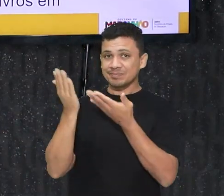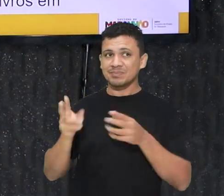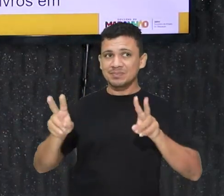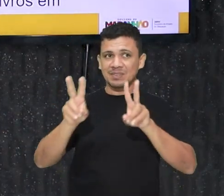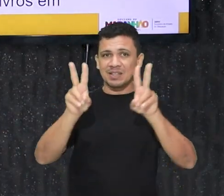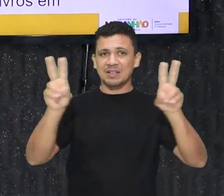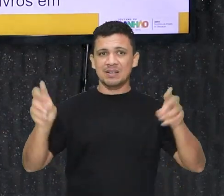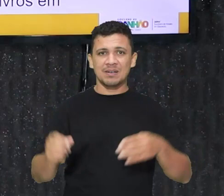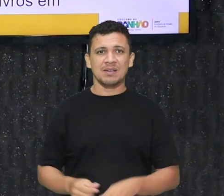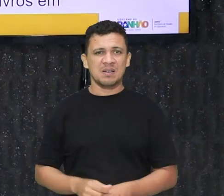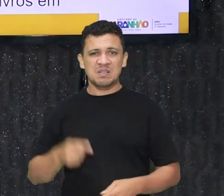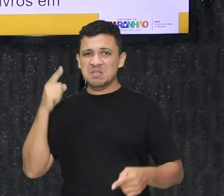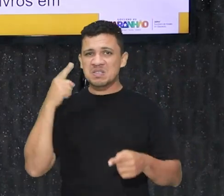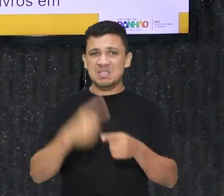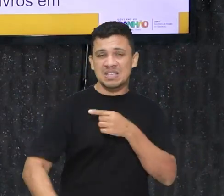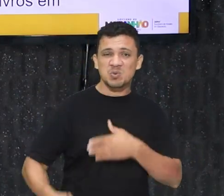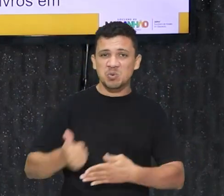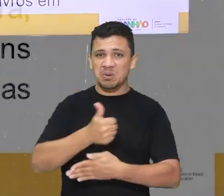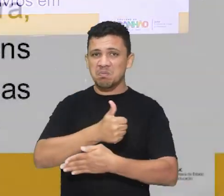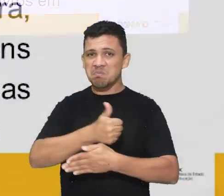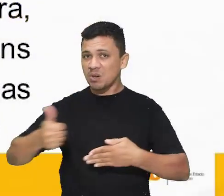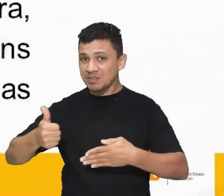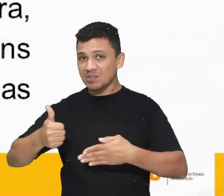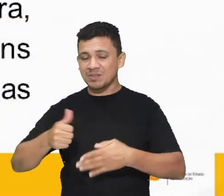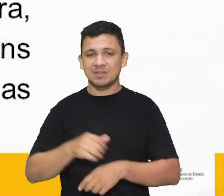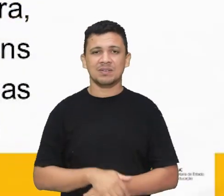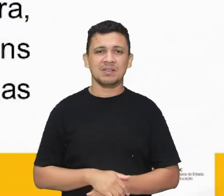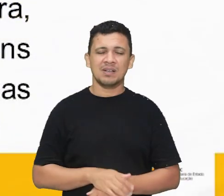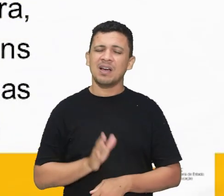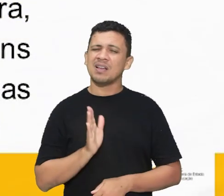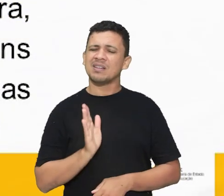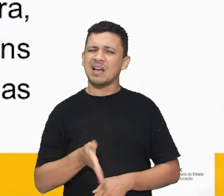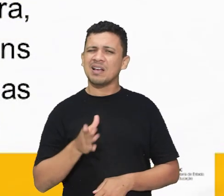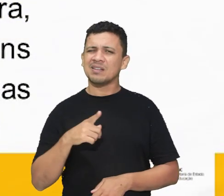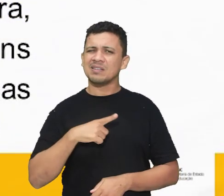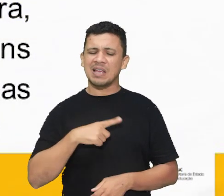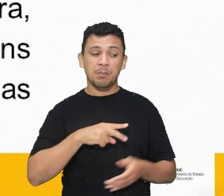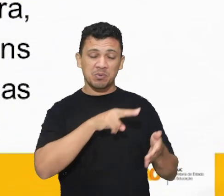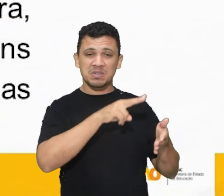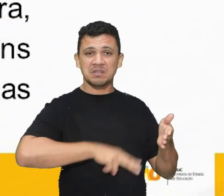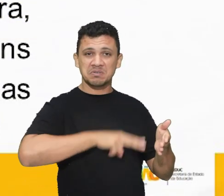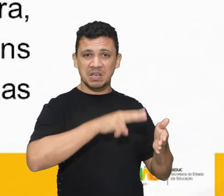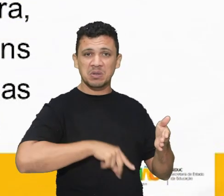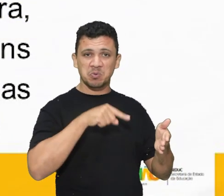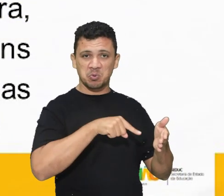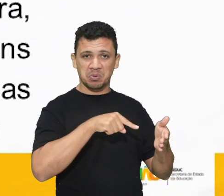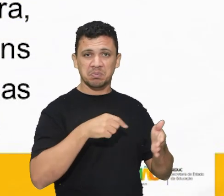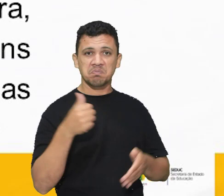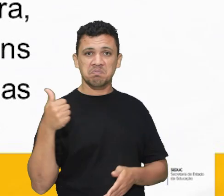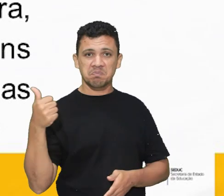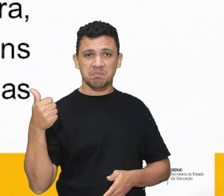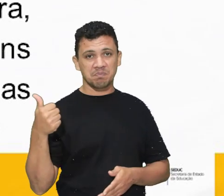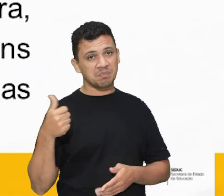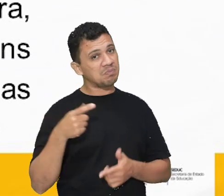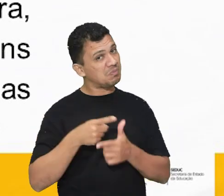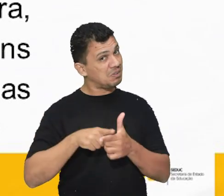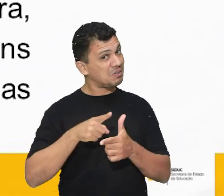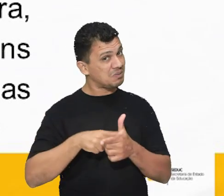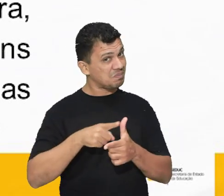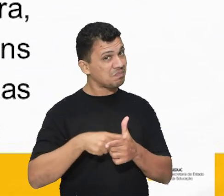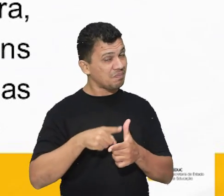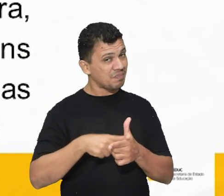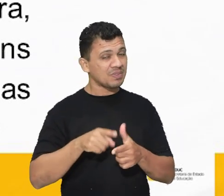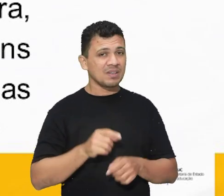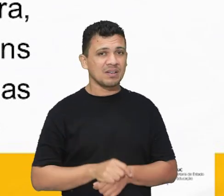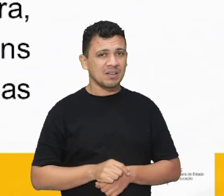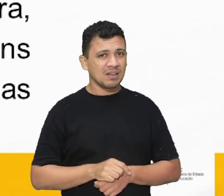do texto que diz assim, ó. Há tempos que a leitura está em pauta e diz-se em crise. Comenta-se